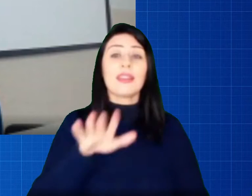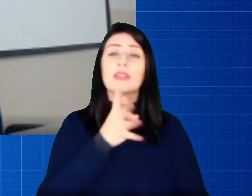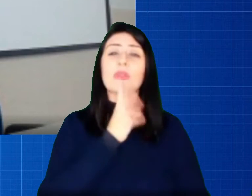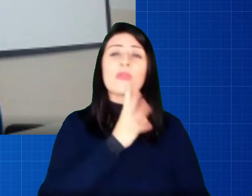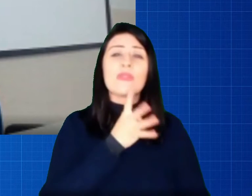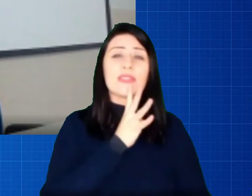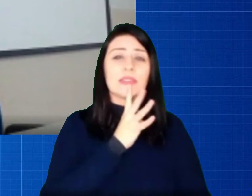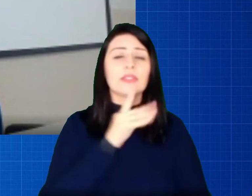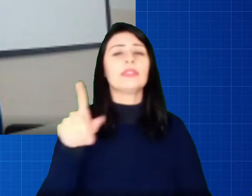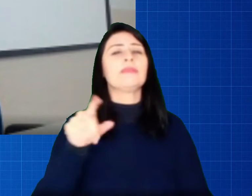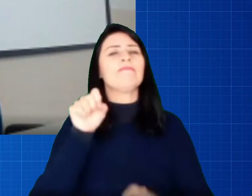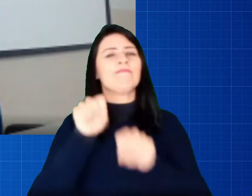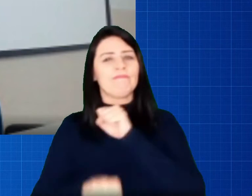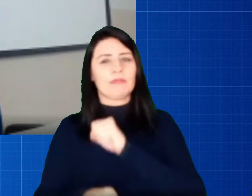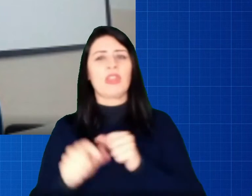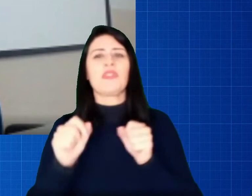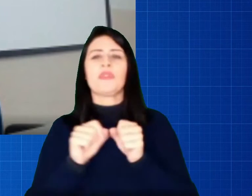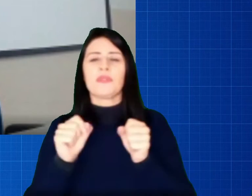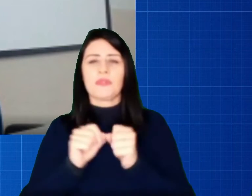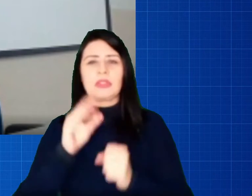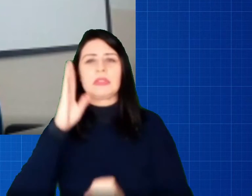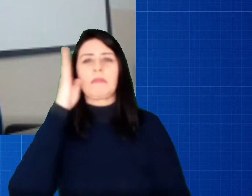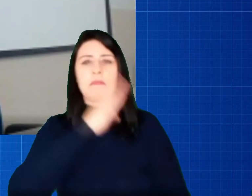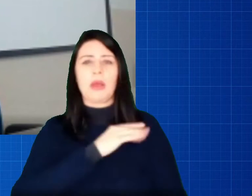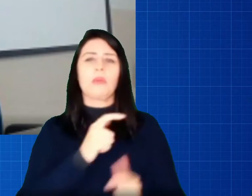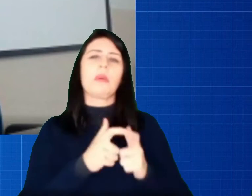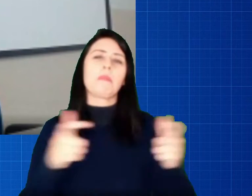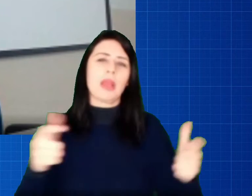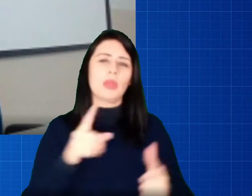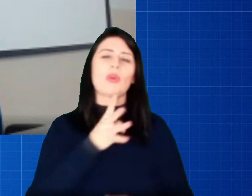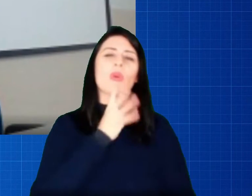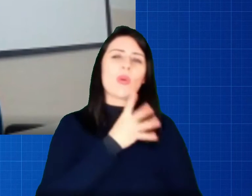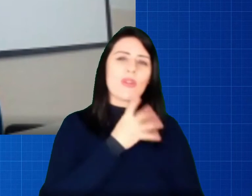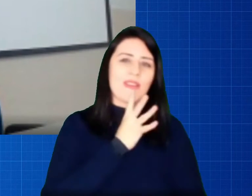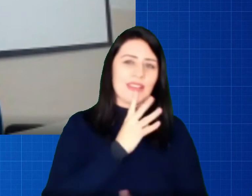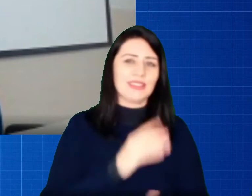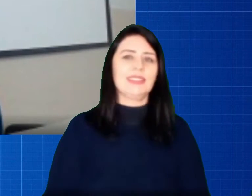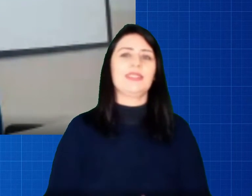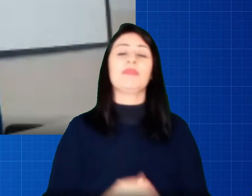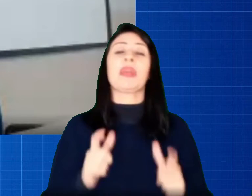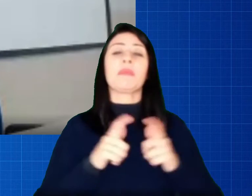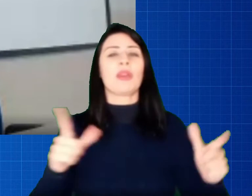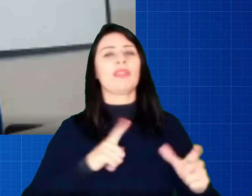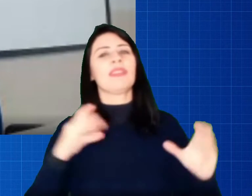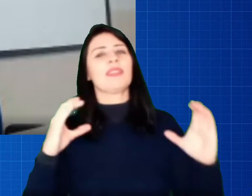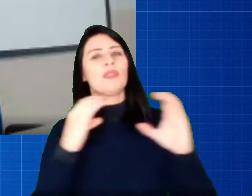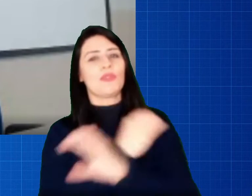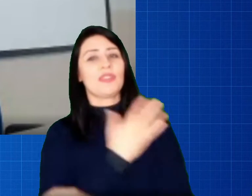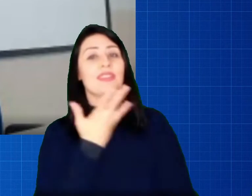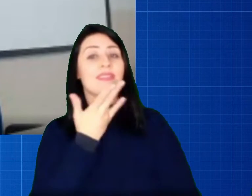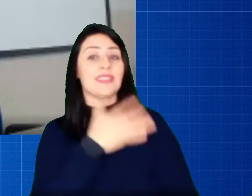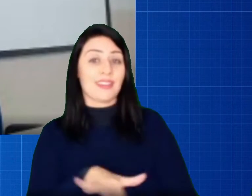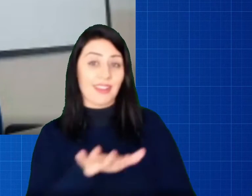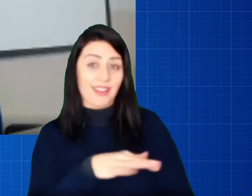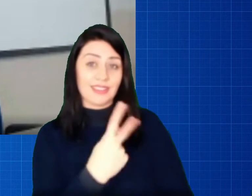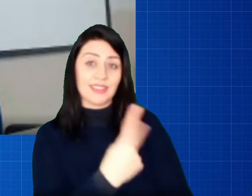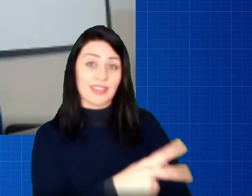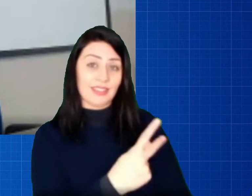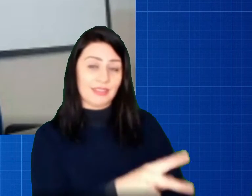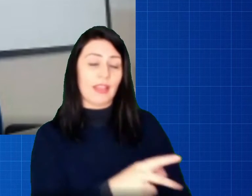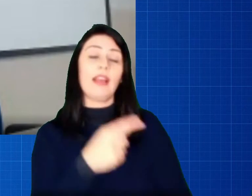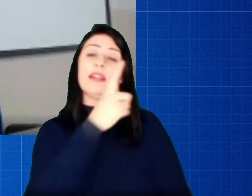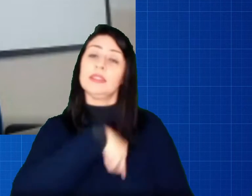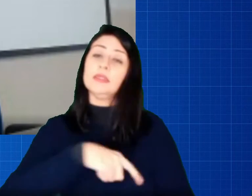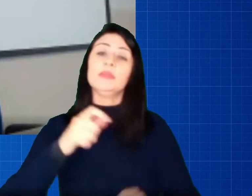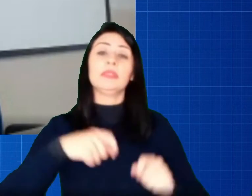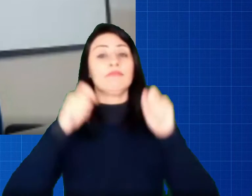sempre procura deixar as crianças com os conhecidos. E o abusador aproveita disso, tá? Porque o abusador é o conhecido, é o que